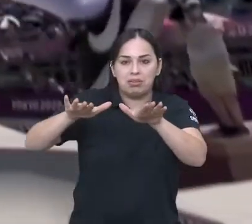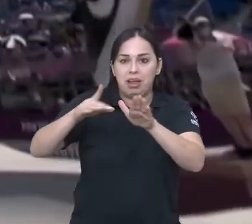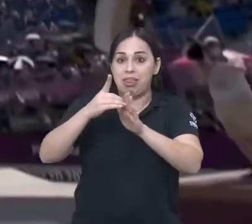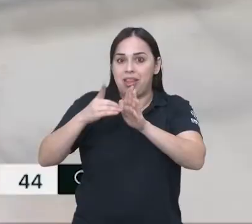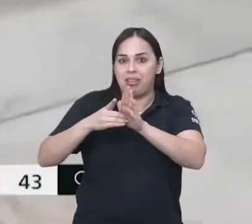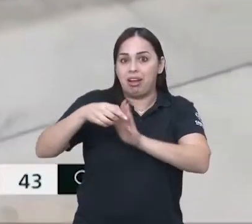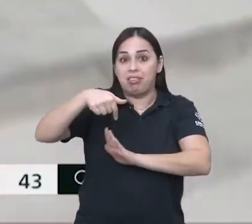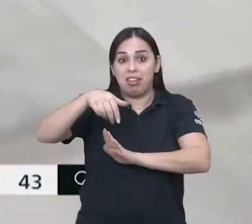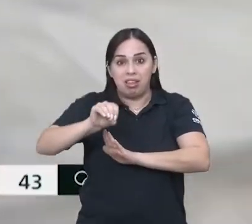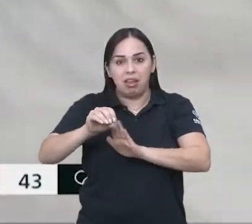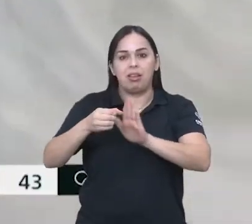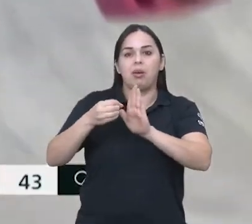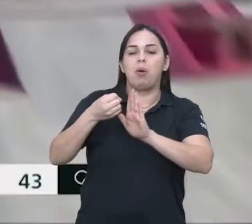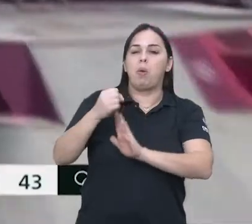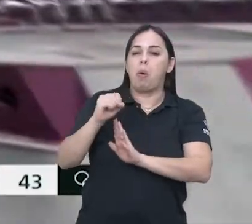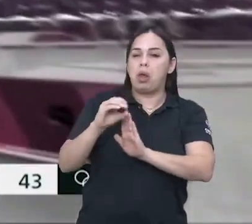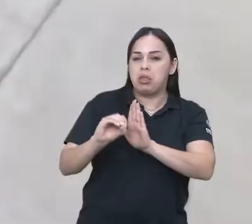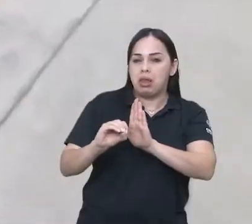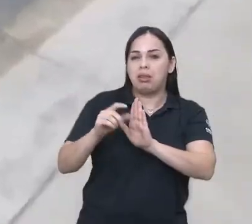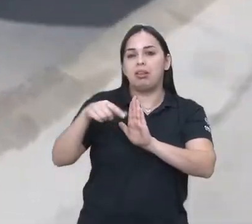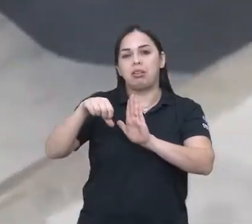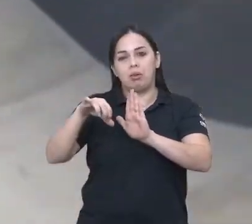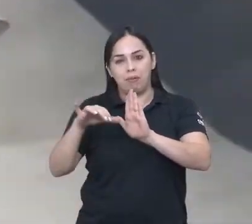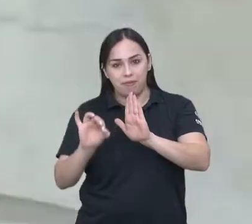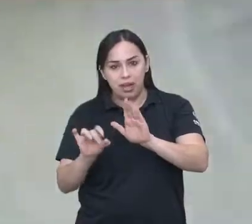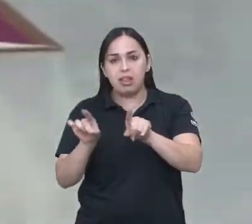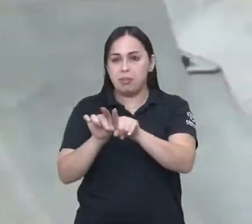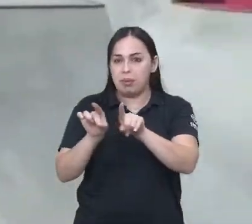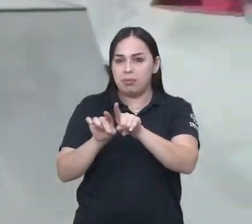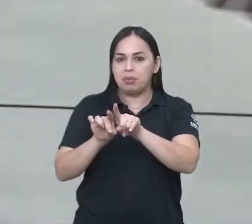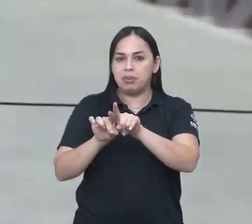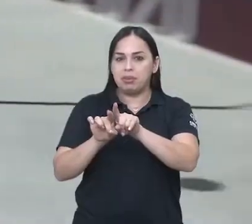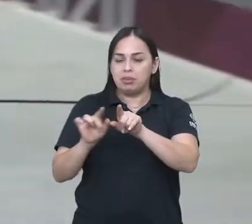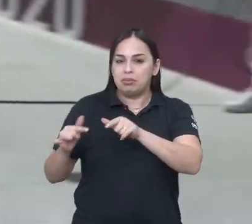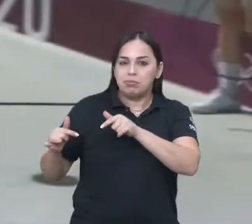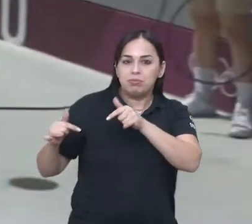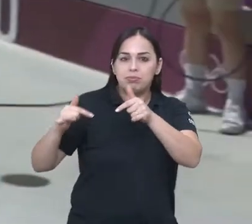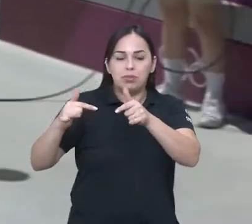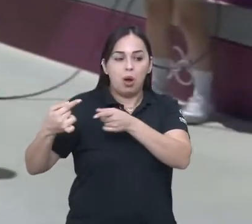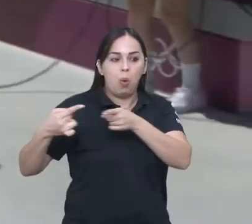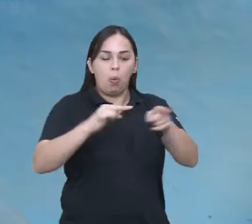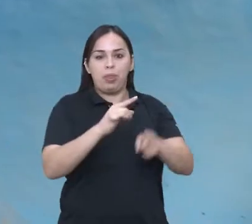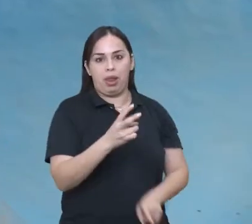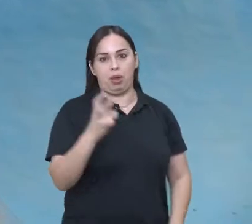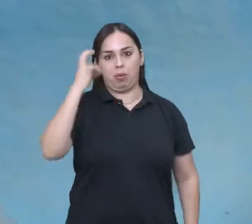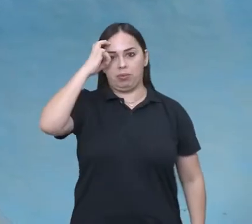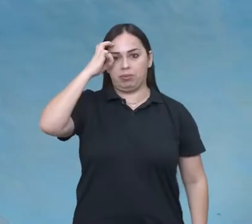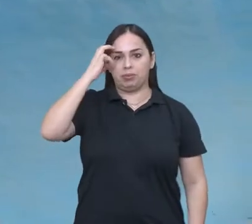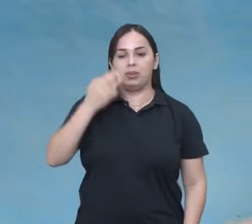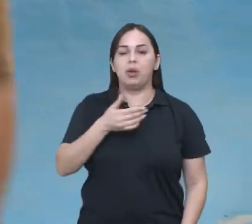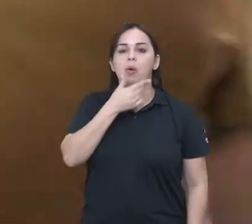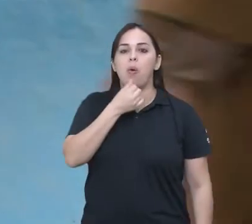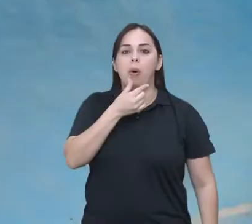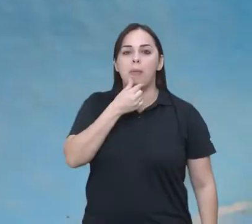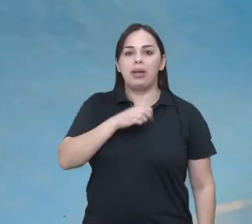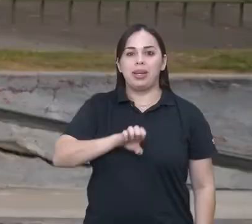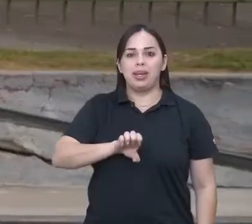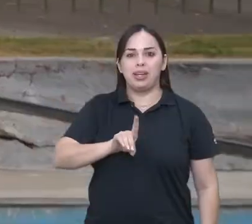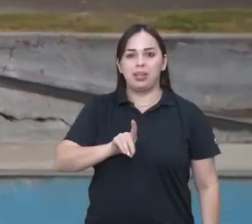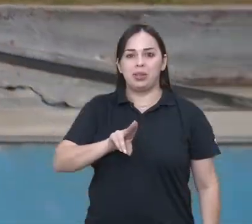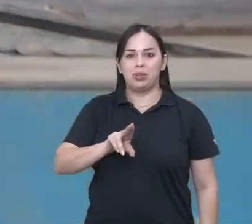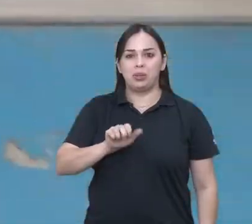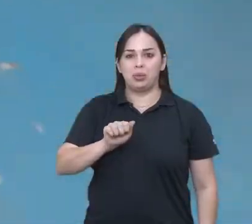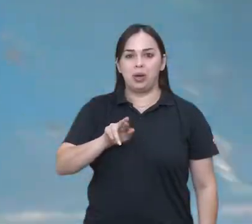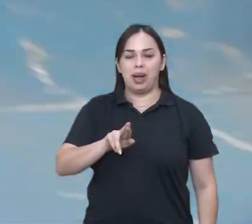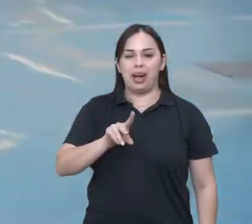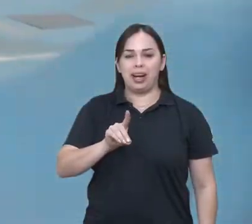de 70, 80 e 90, como um símbolo de movimentos da contracultura. O Eduardo é dessa geração que